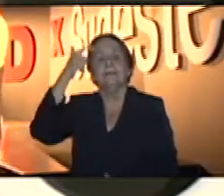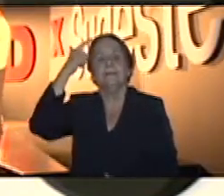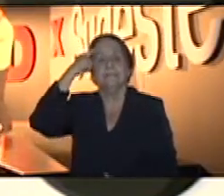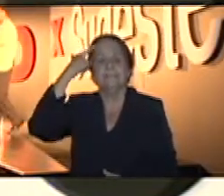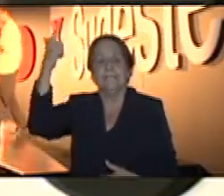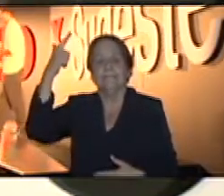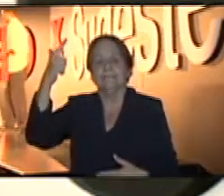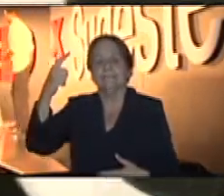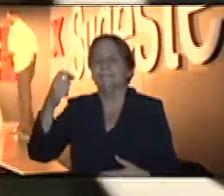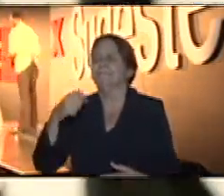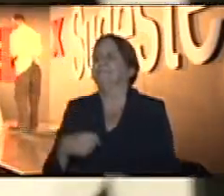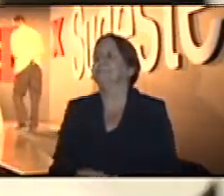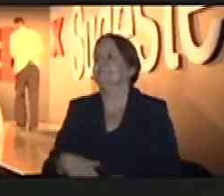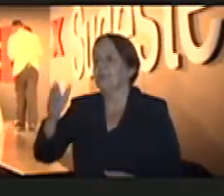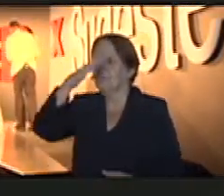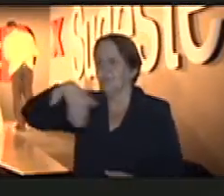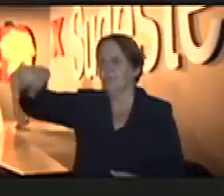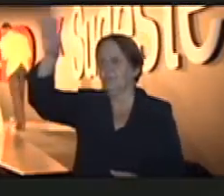a